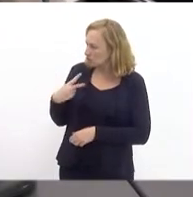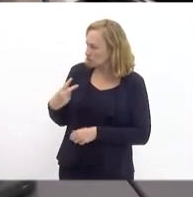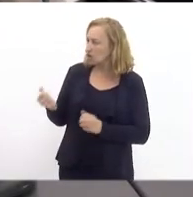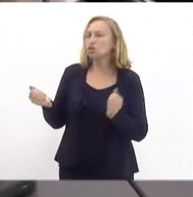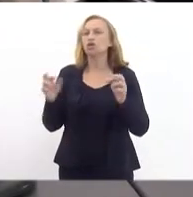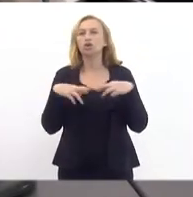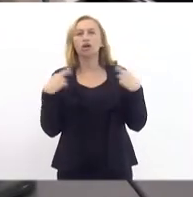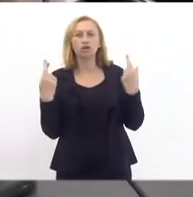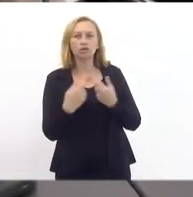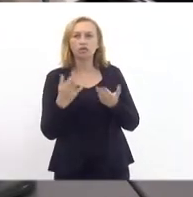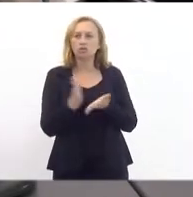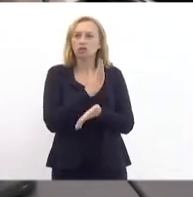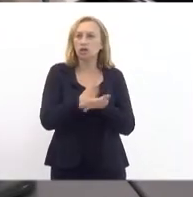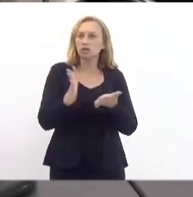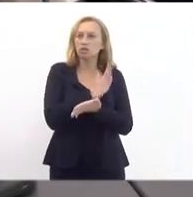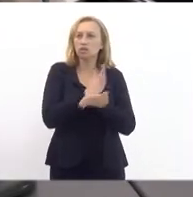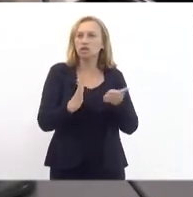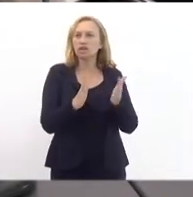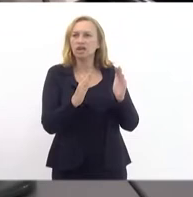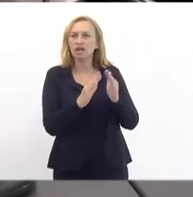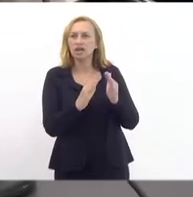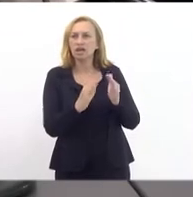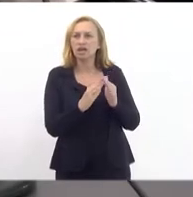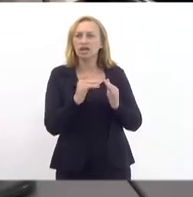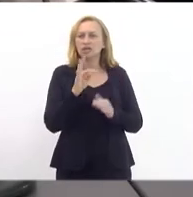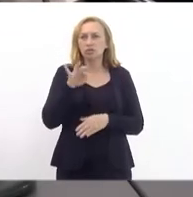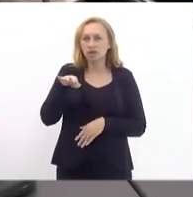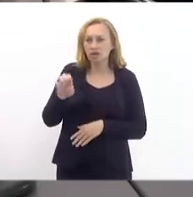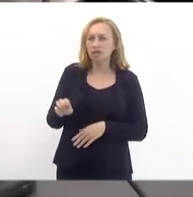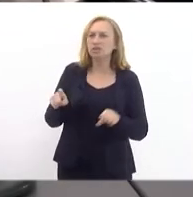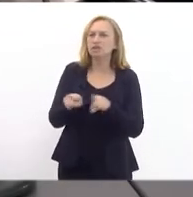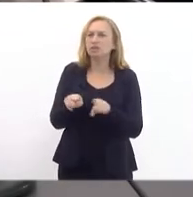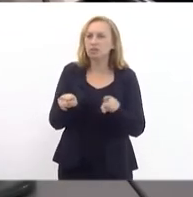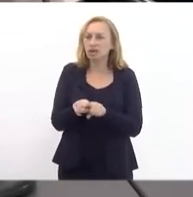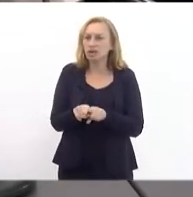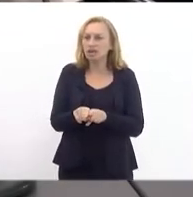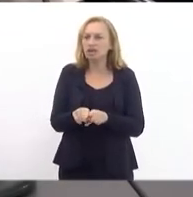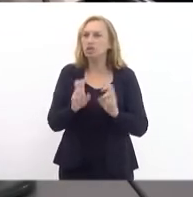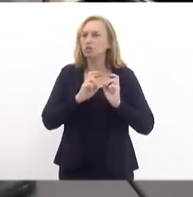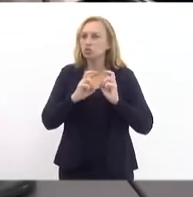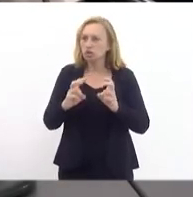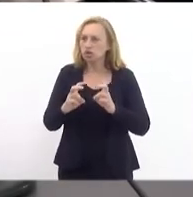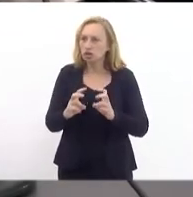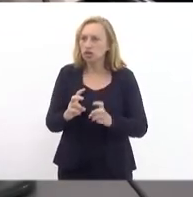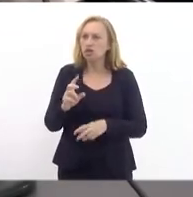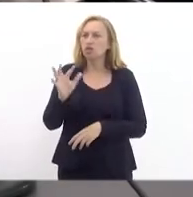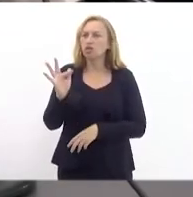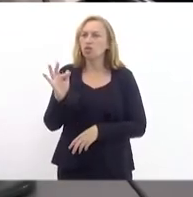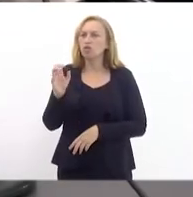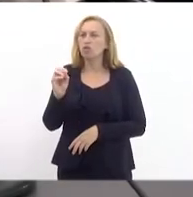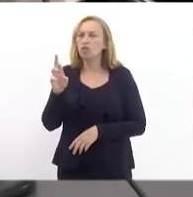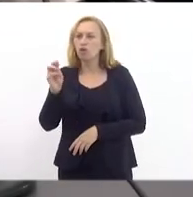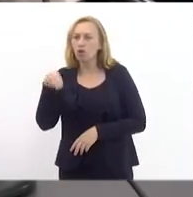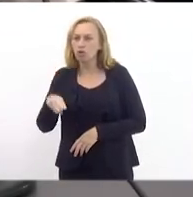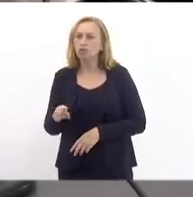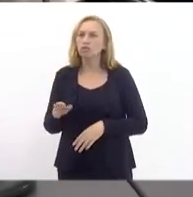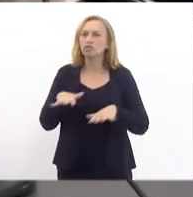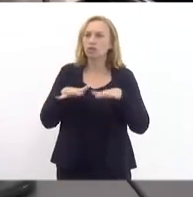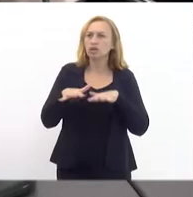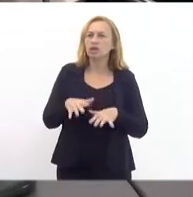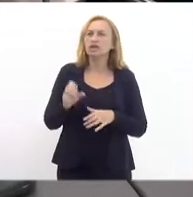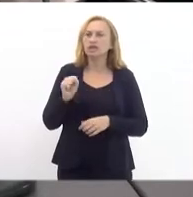até, a gente, Casa Fluminense, que está aqui também, Observatório dos Trens, Fórum de Mobilidade. Sim, a Secretaria